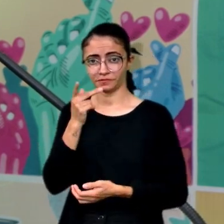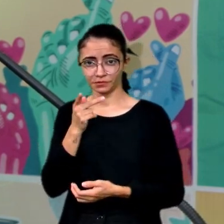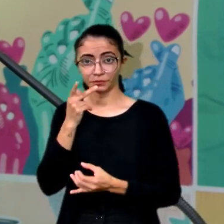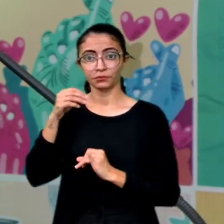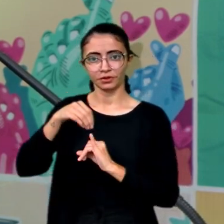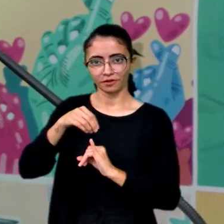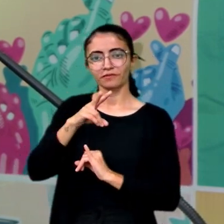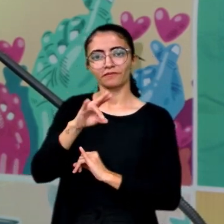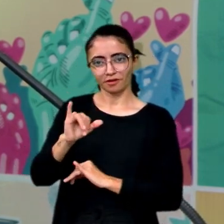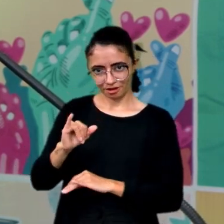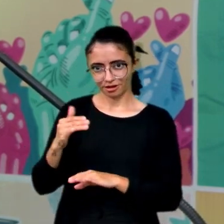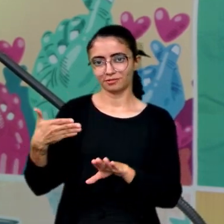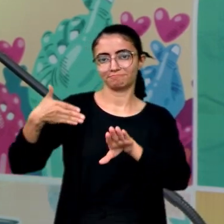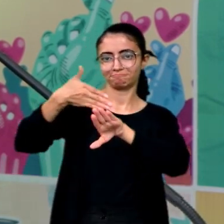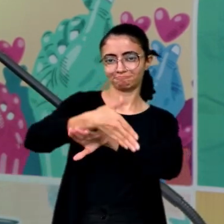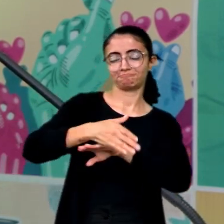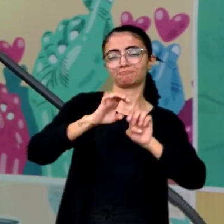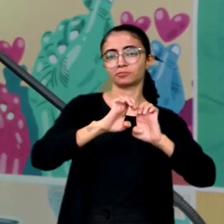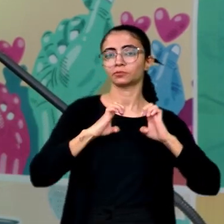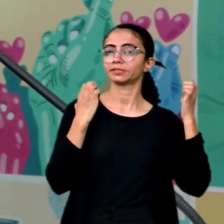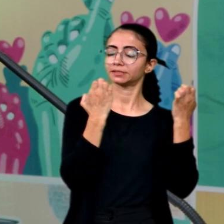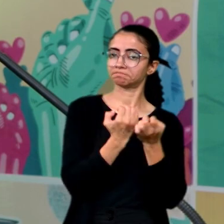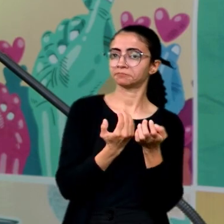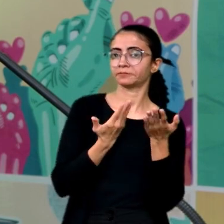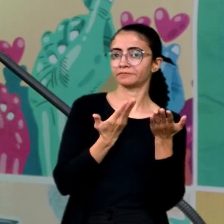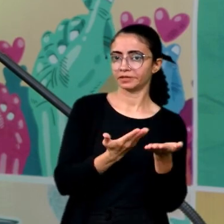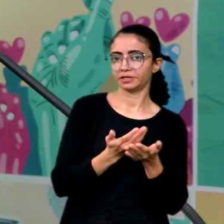estar lá mostrando os